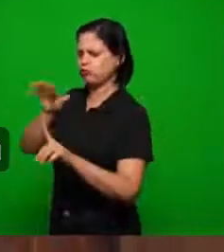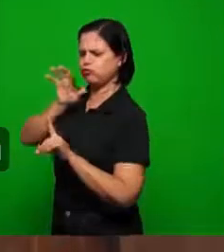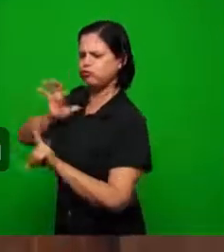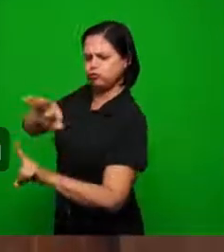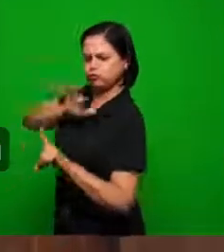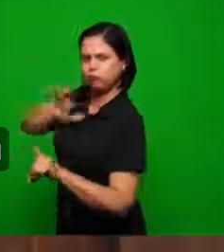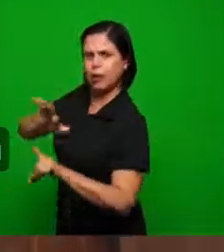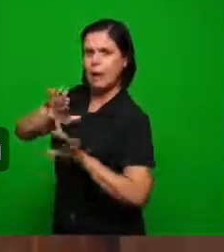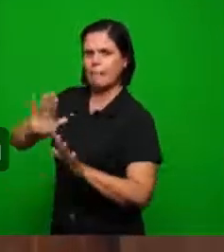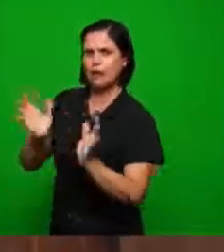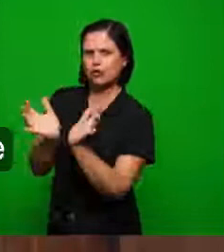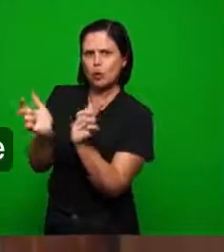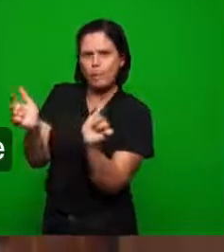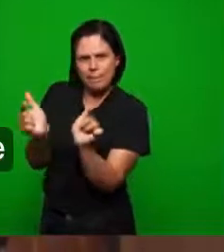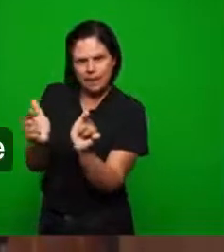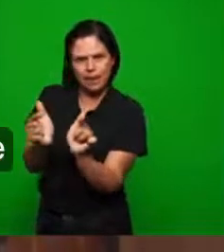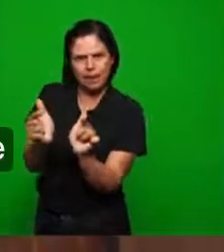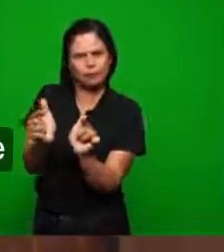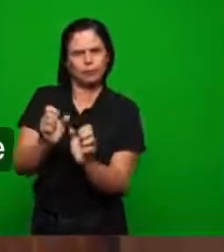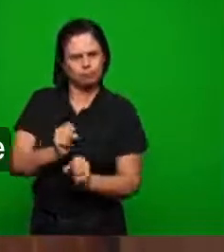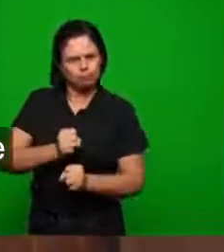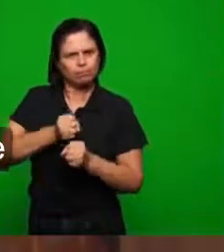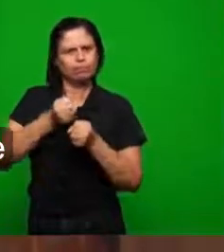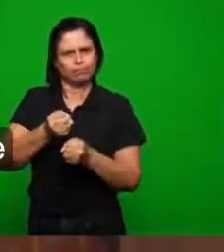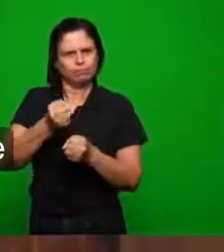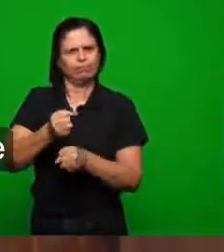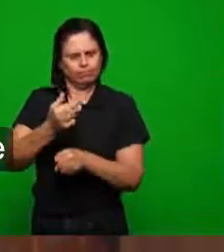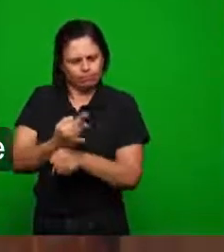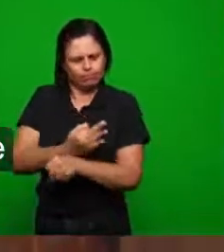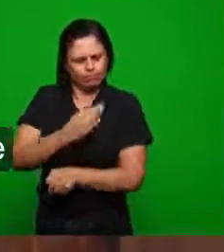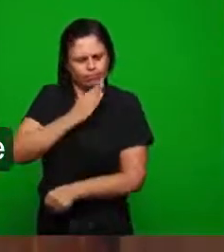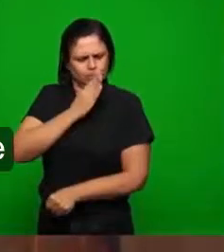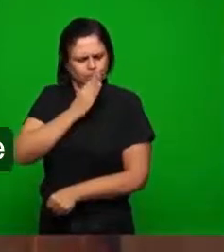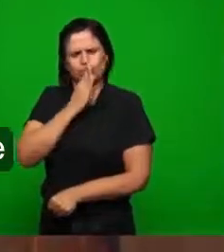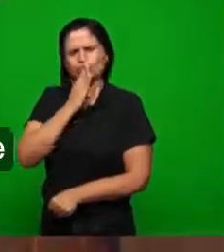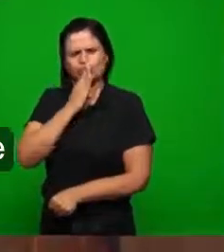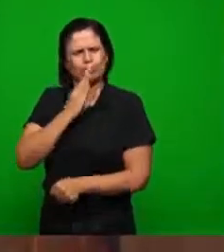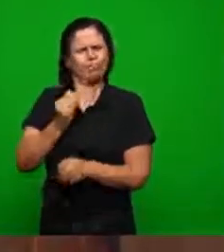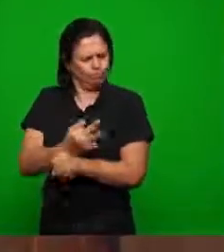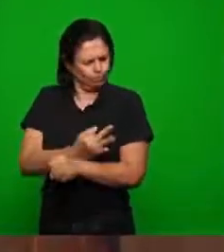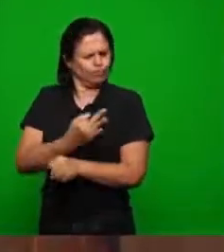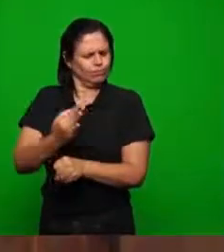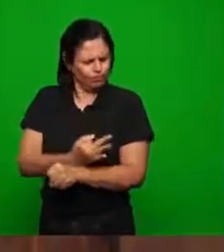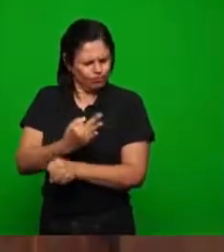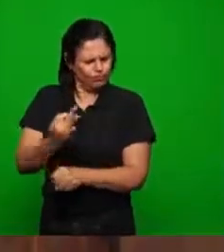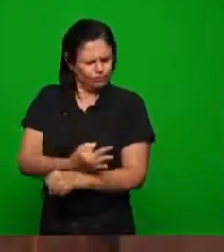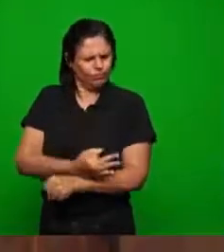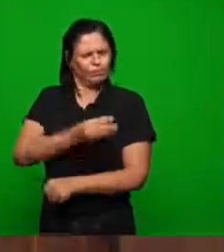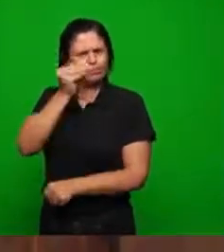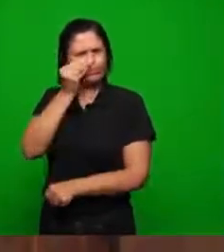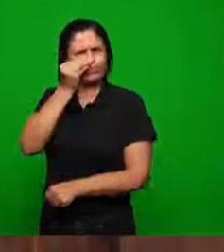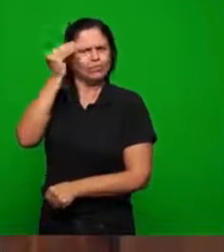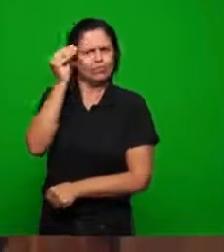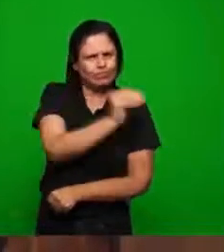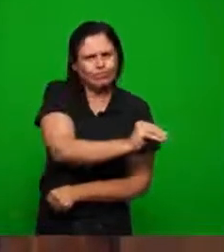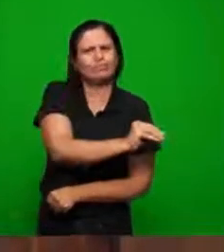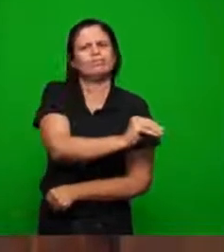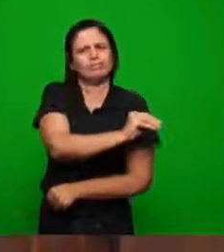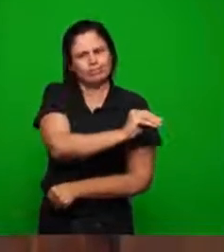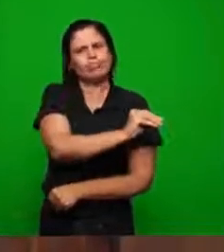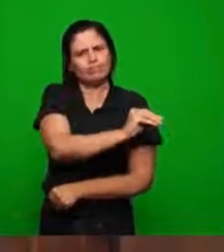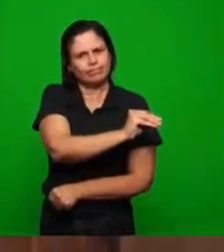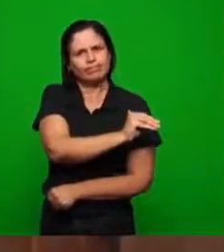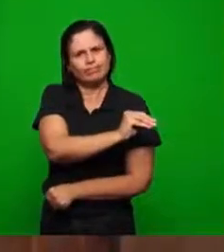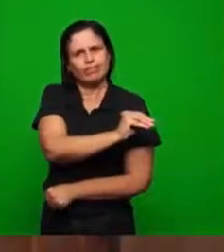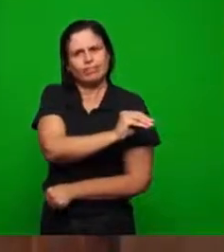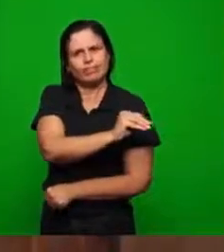inteiro estava sob um domínio, e aquele domínio não admitia que existissem outras formas de pensamento, inclusive